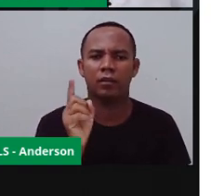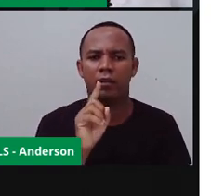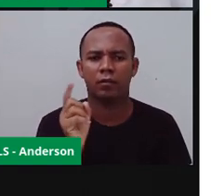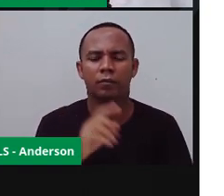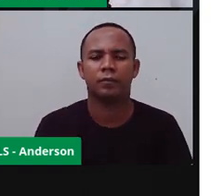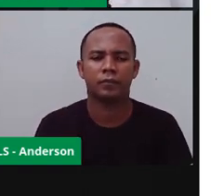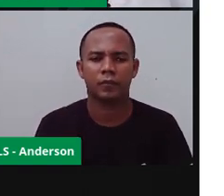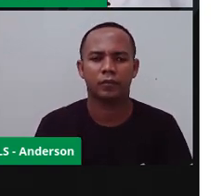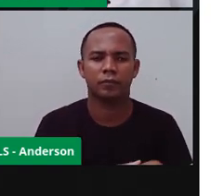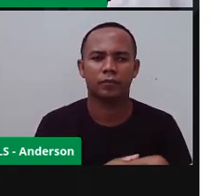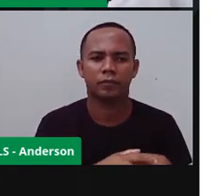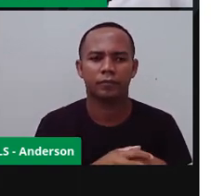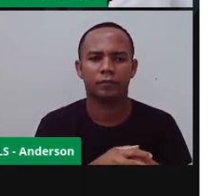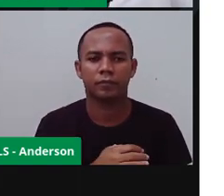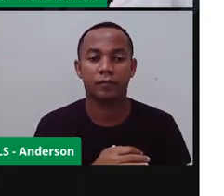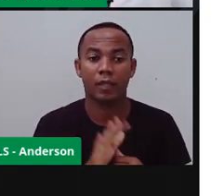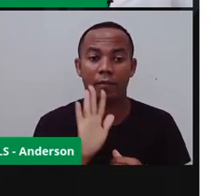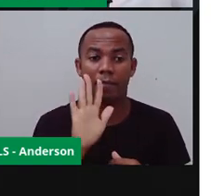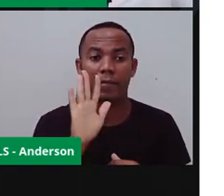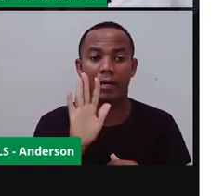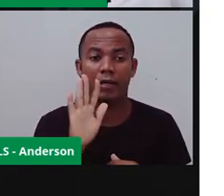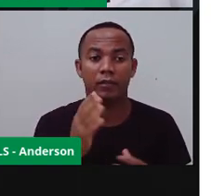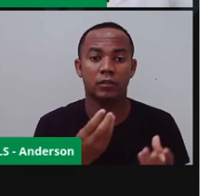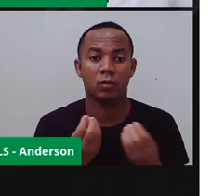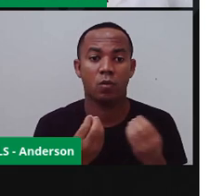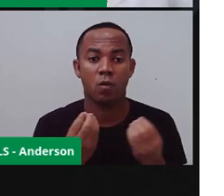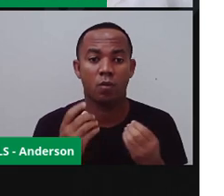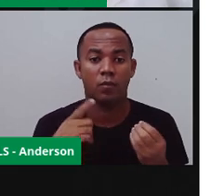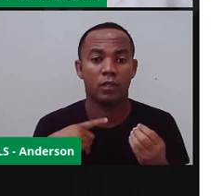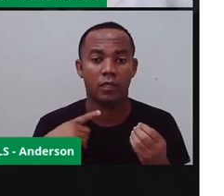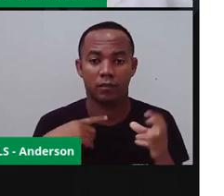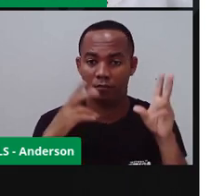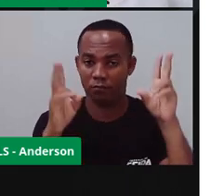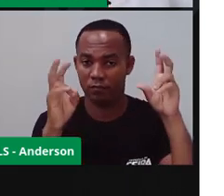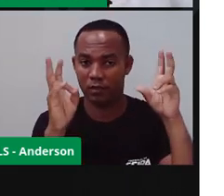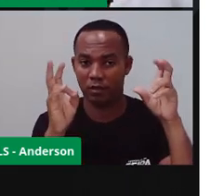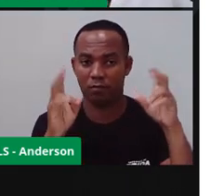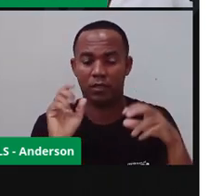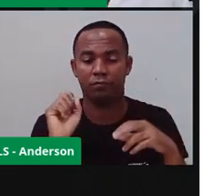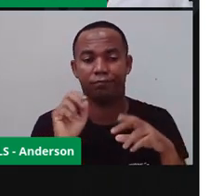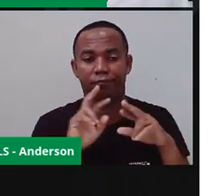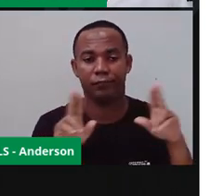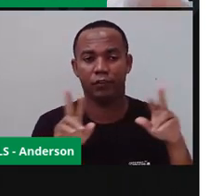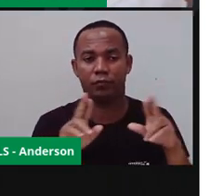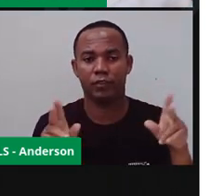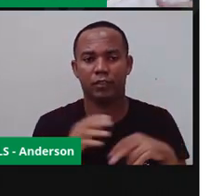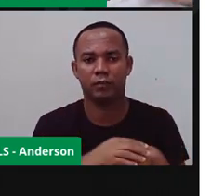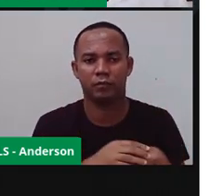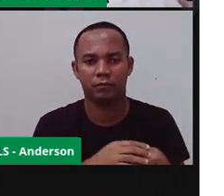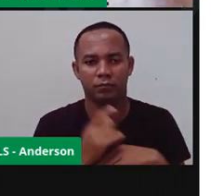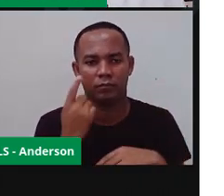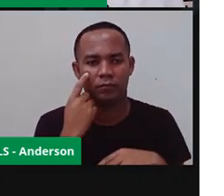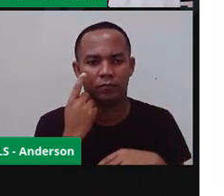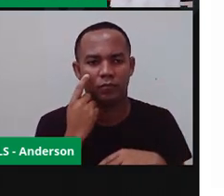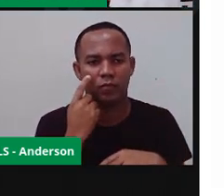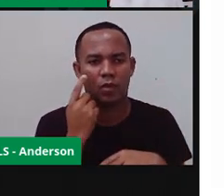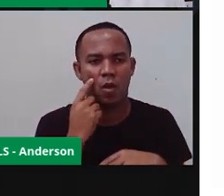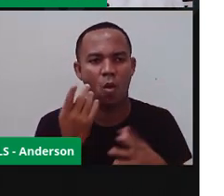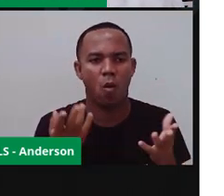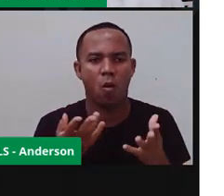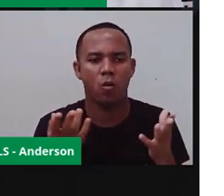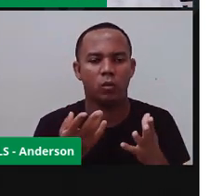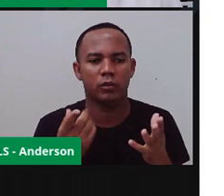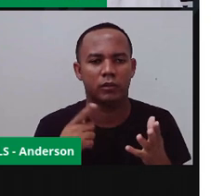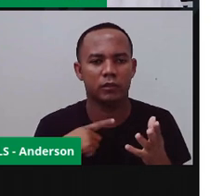sempre vocês não vão ver isso. Mas como existem outros tipos de charge, a professora preferiu assuntos que são mais comuns e que a gente já